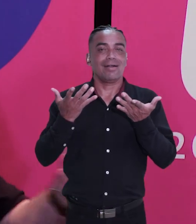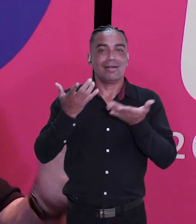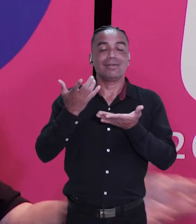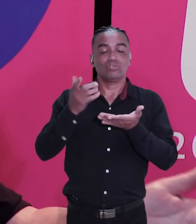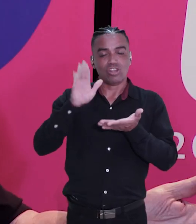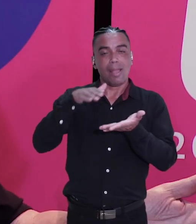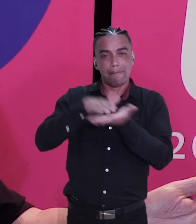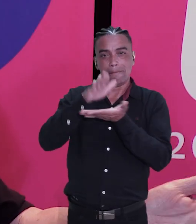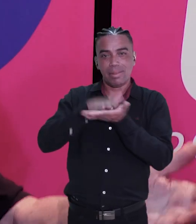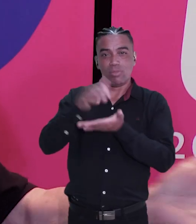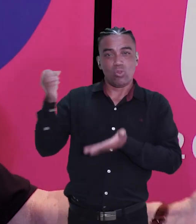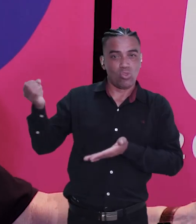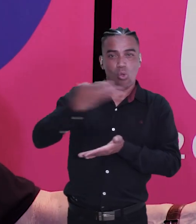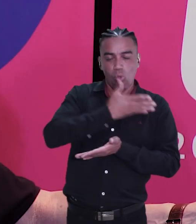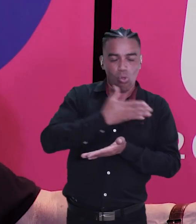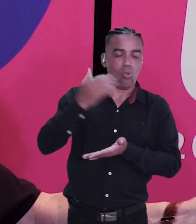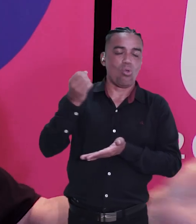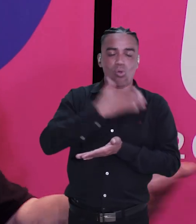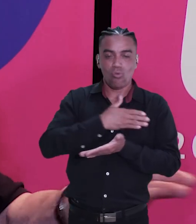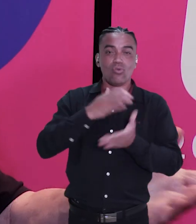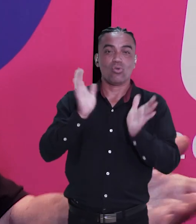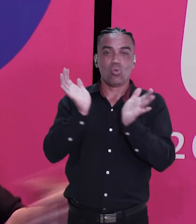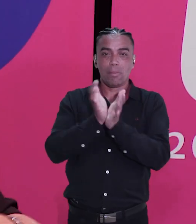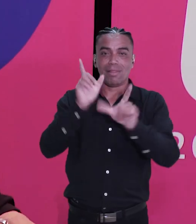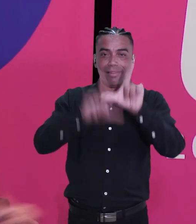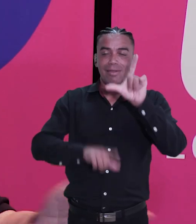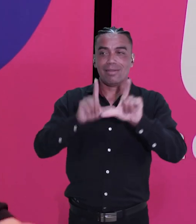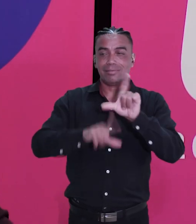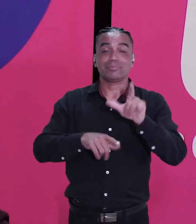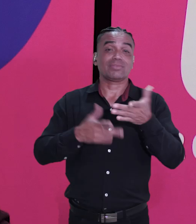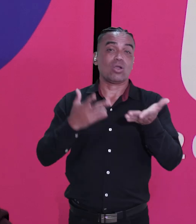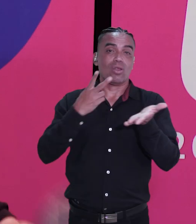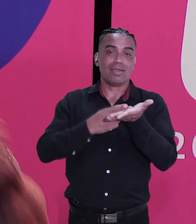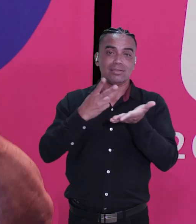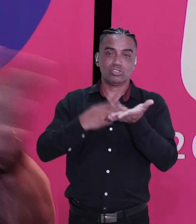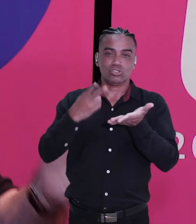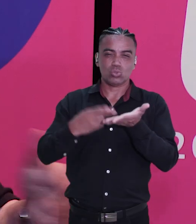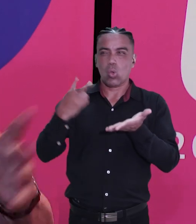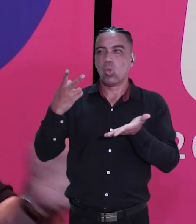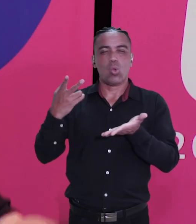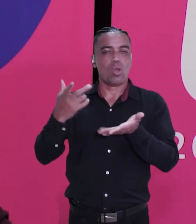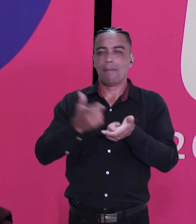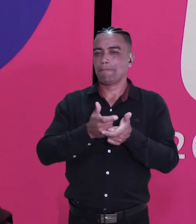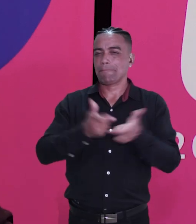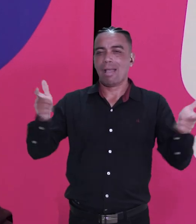catálogo, acabou de ser reimpresso, inclusive, pela Companhia da Letra, agora está numa